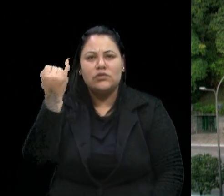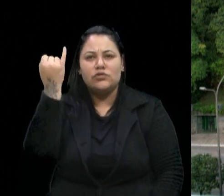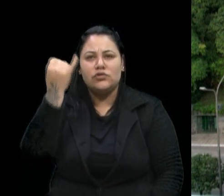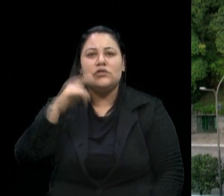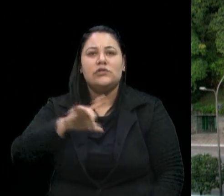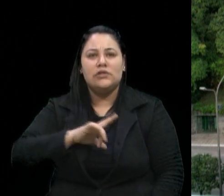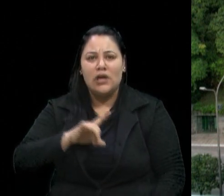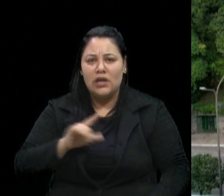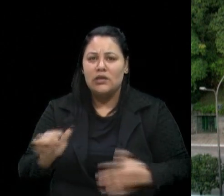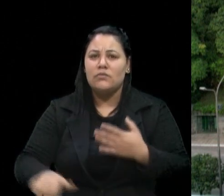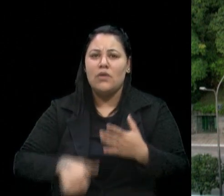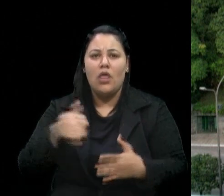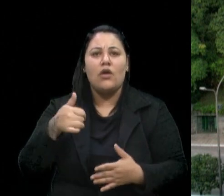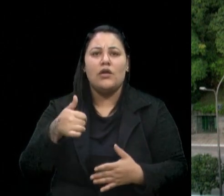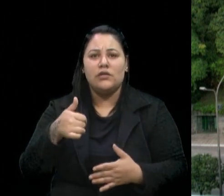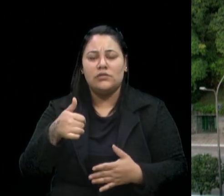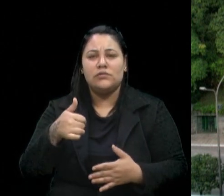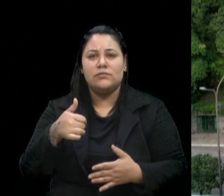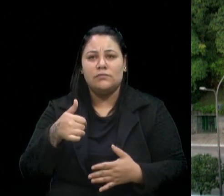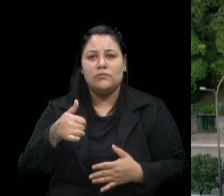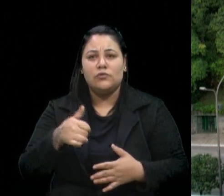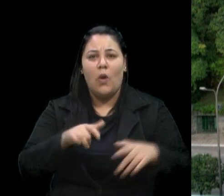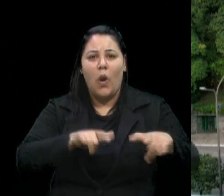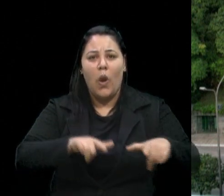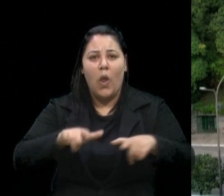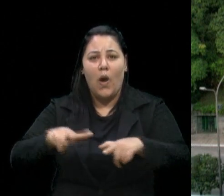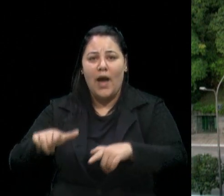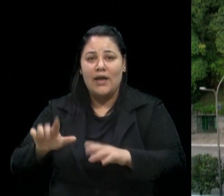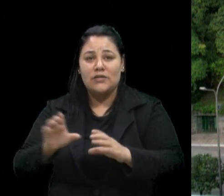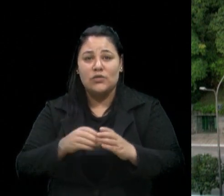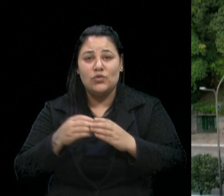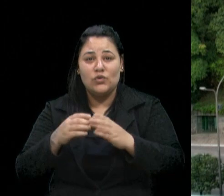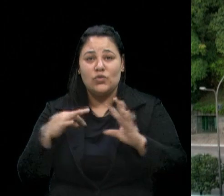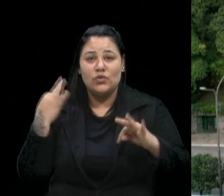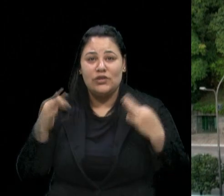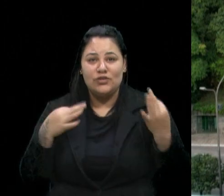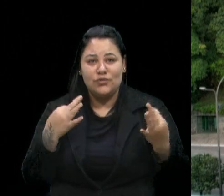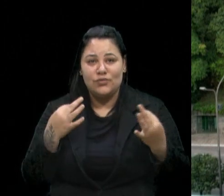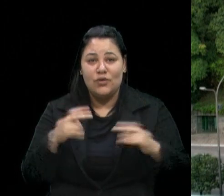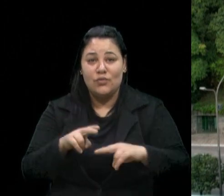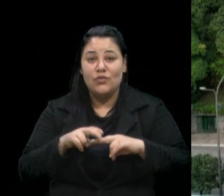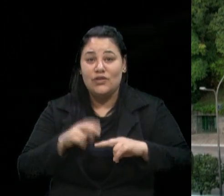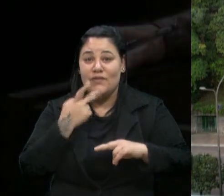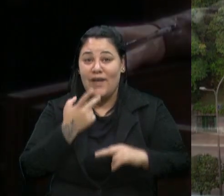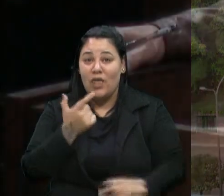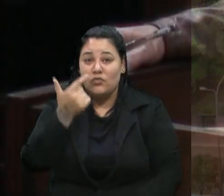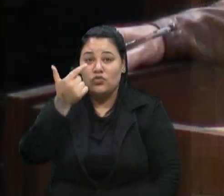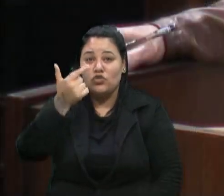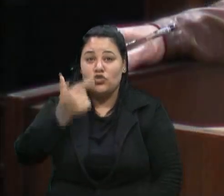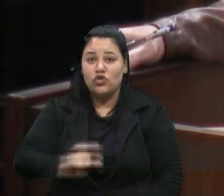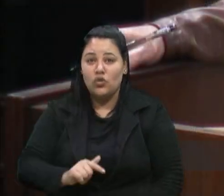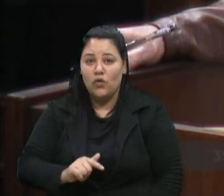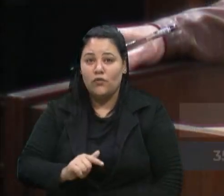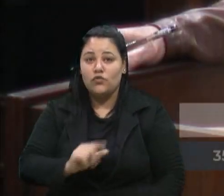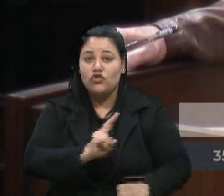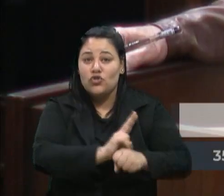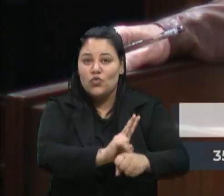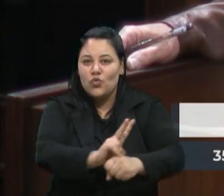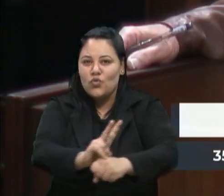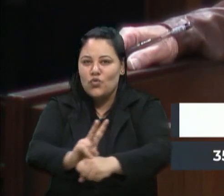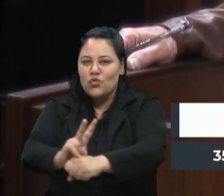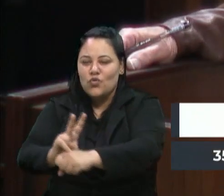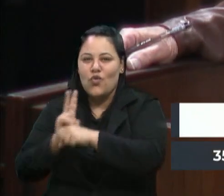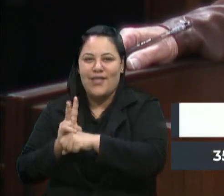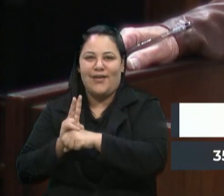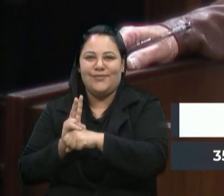nas melhorias e os pontos turísticos necessitam, e por isso venho falar mais uma vez de zeladoria.